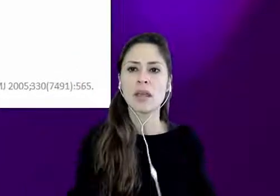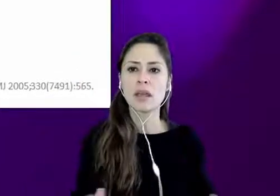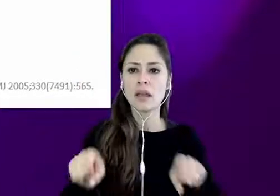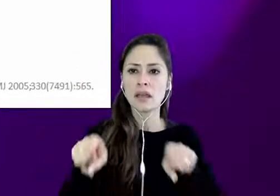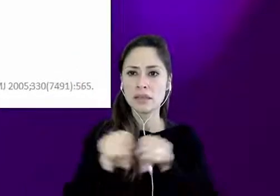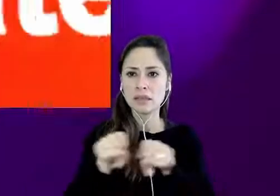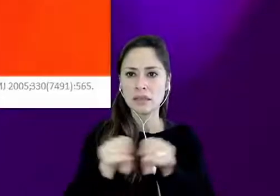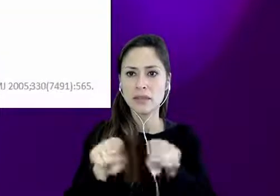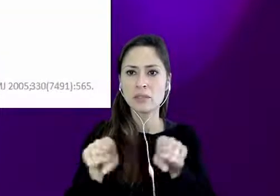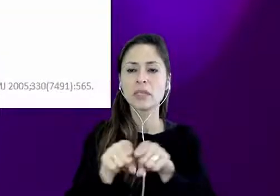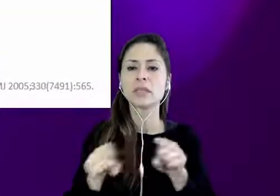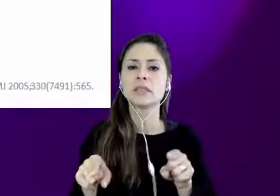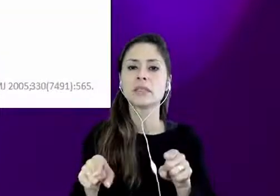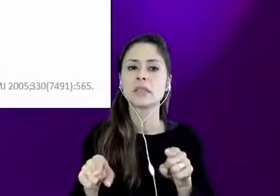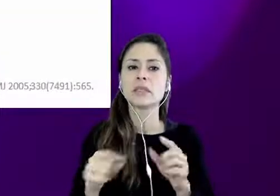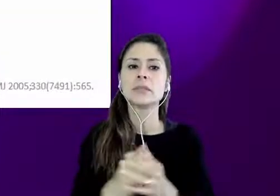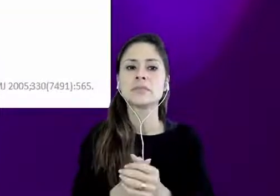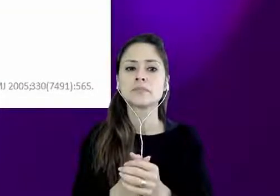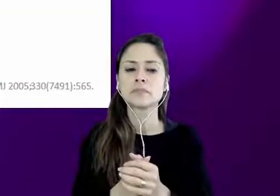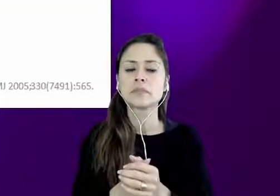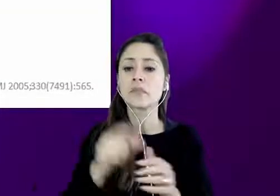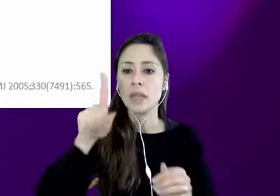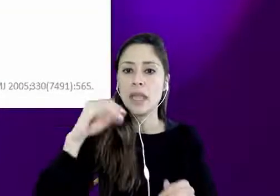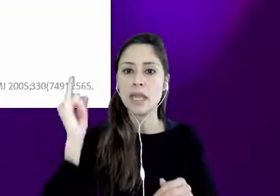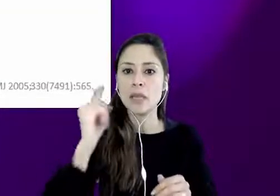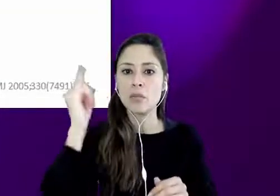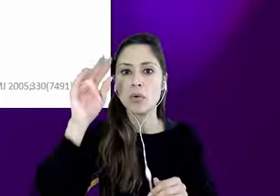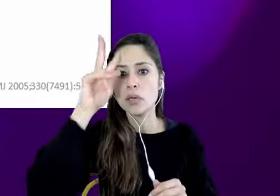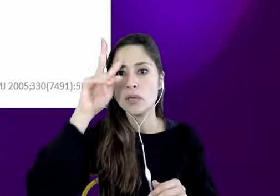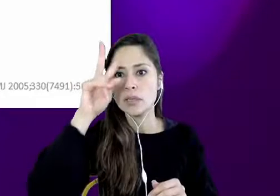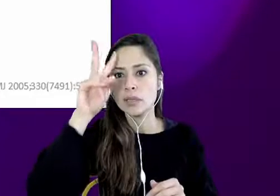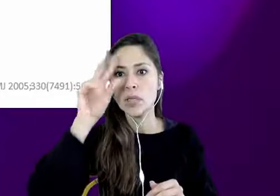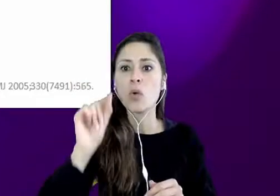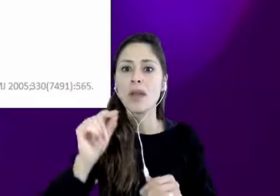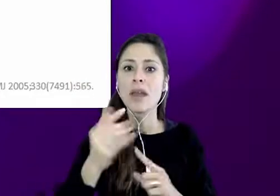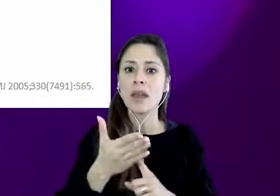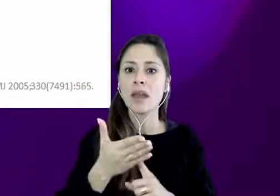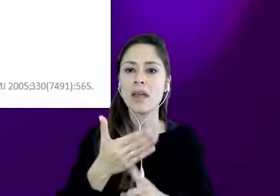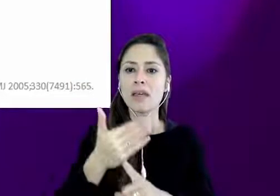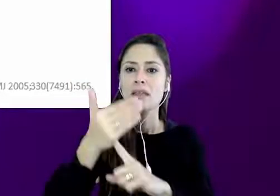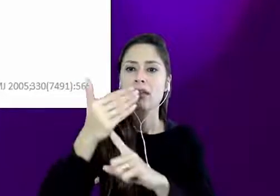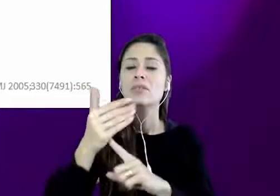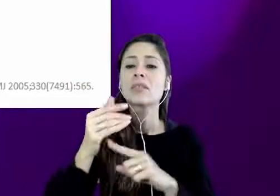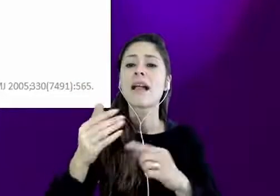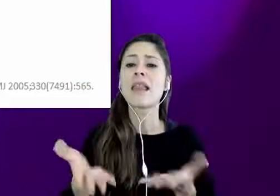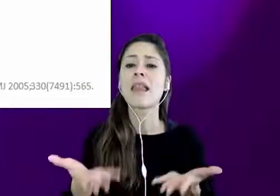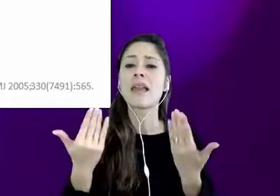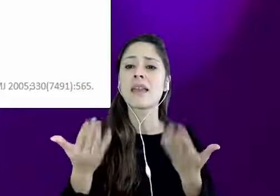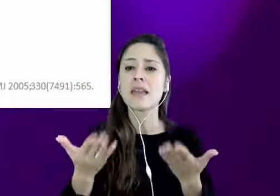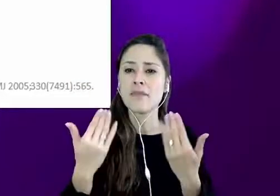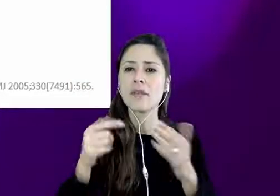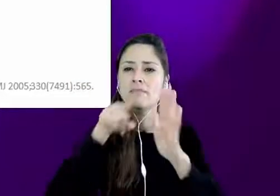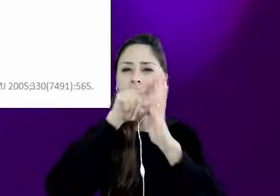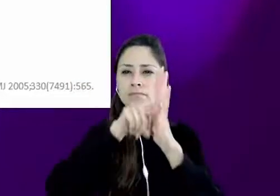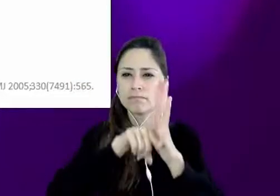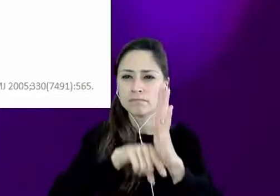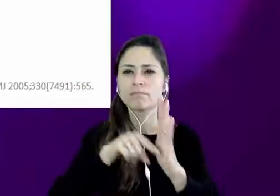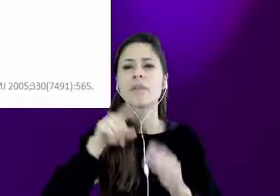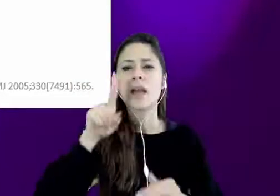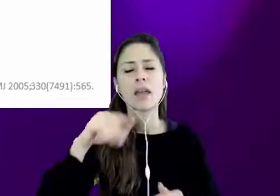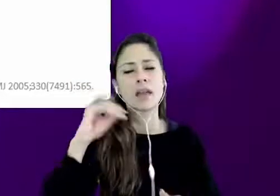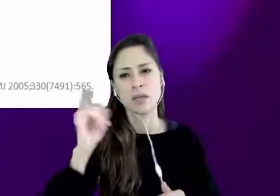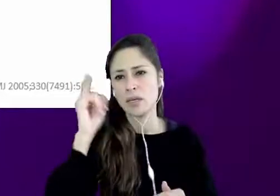anticorpo antifosfolípido. É importante lembrar que isso é tecnologia leve, é uma anamnese bem feita, que exige